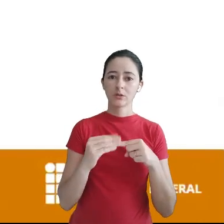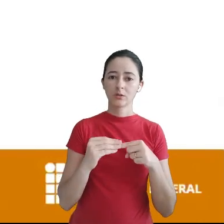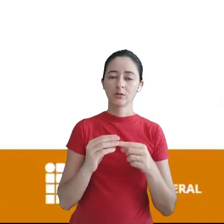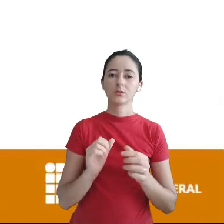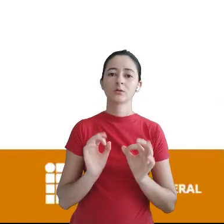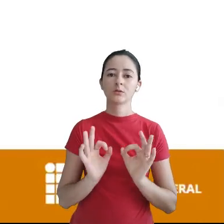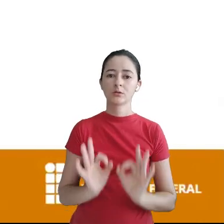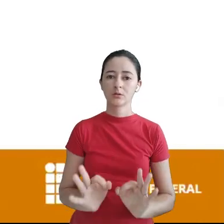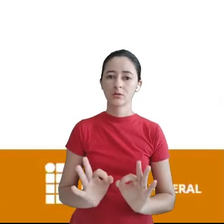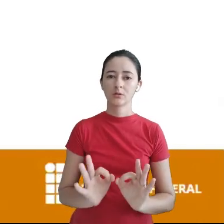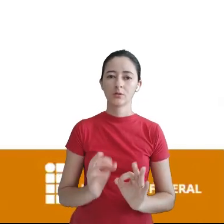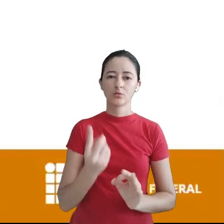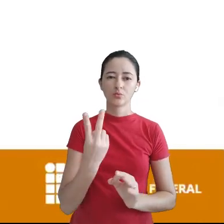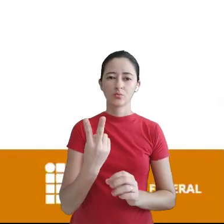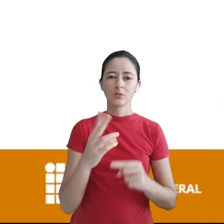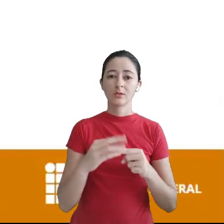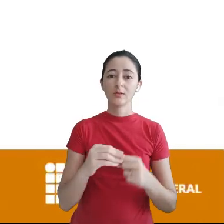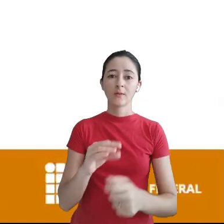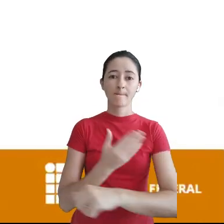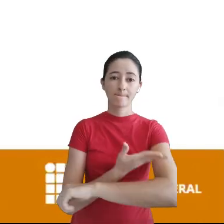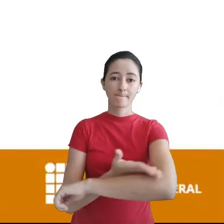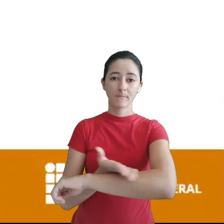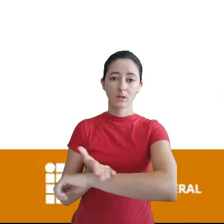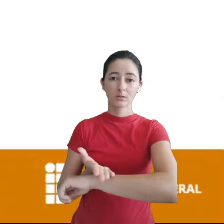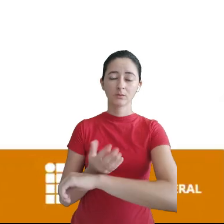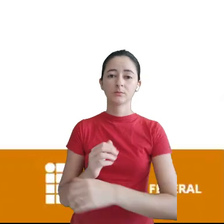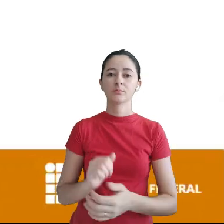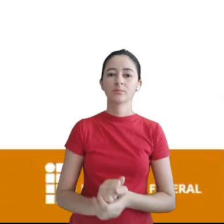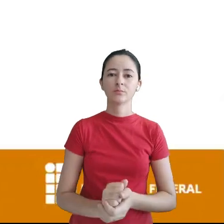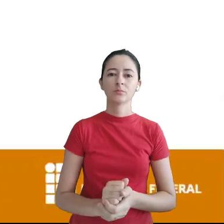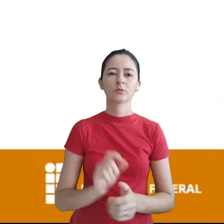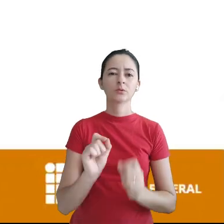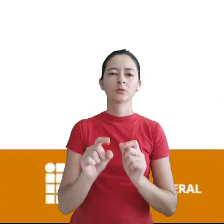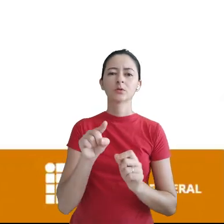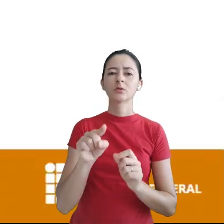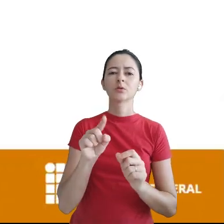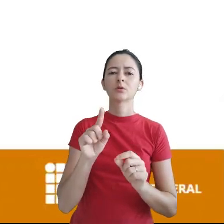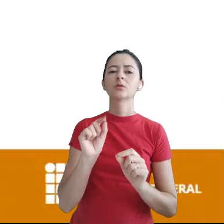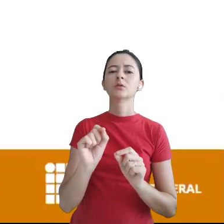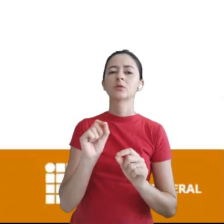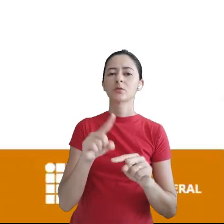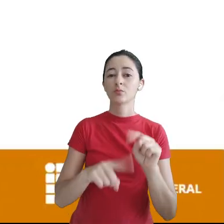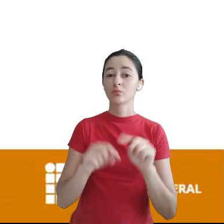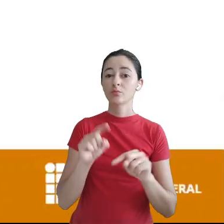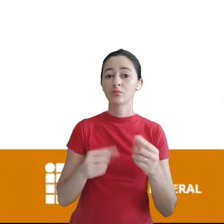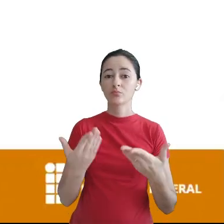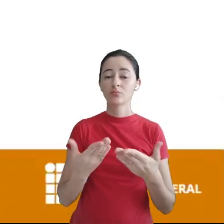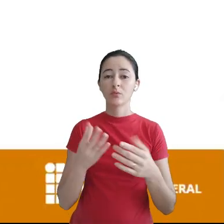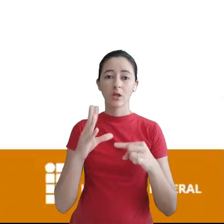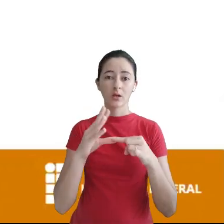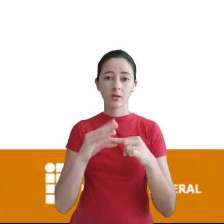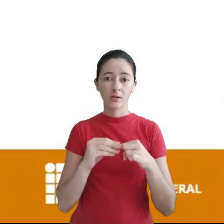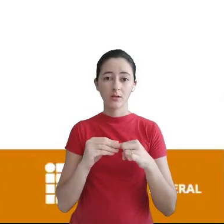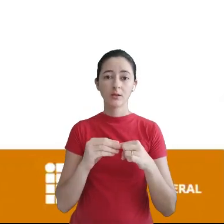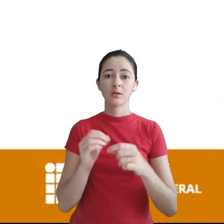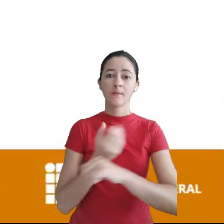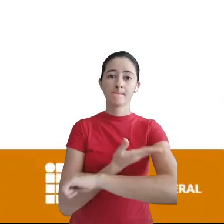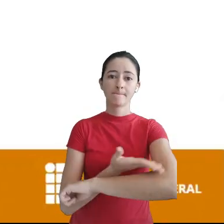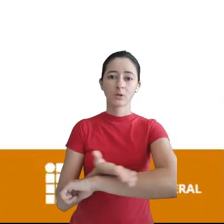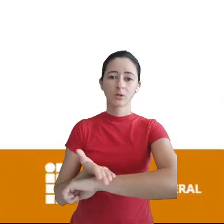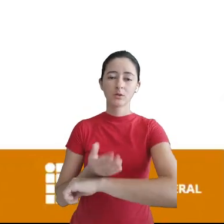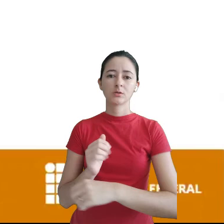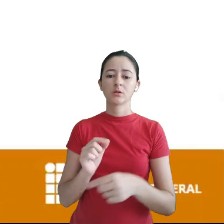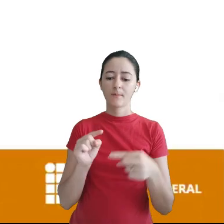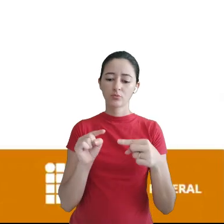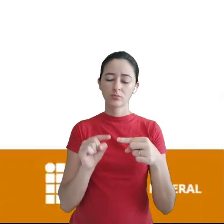Tenho duas canetas aqui, certo? Vamos com essas duas canetas brancas. Que produto é esse? Caneta